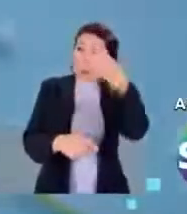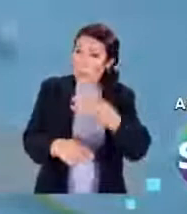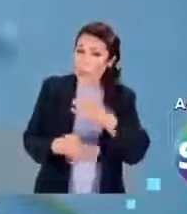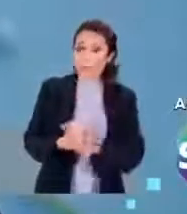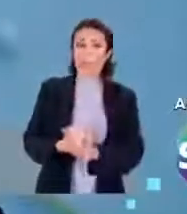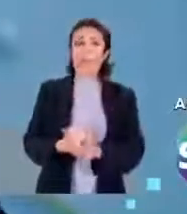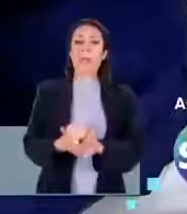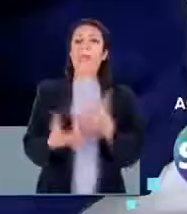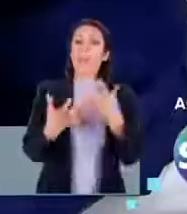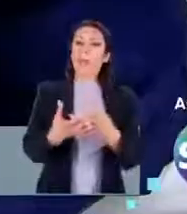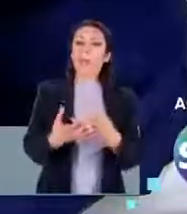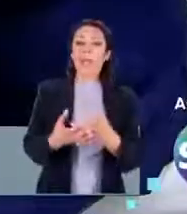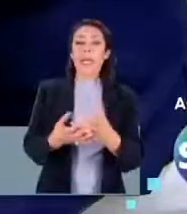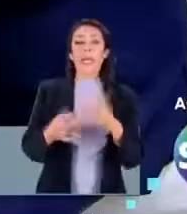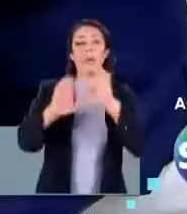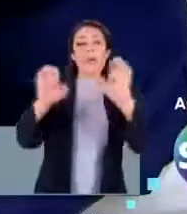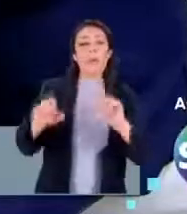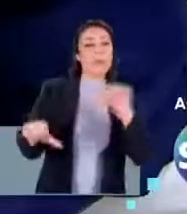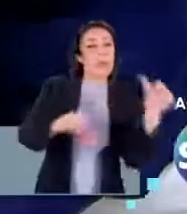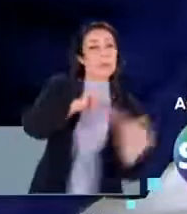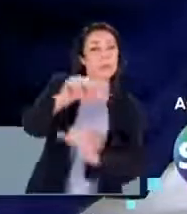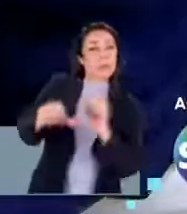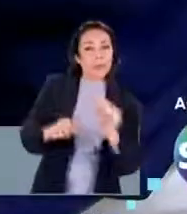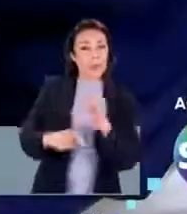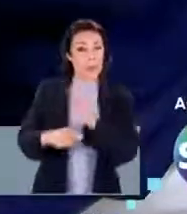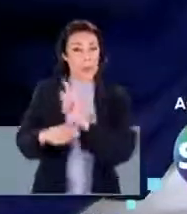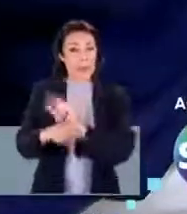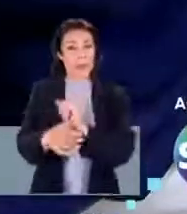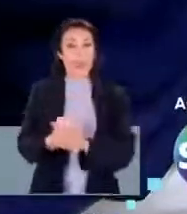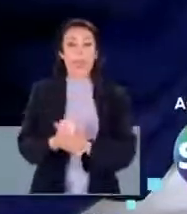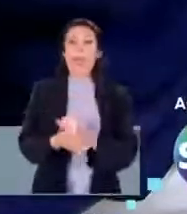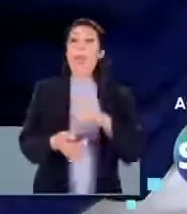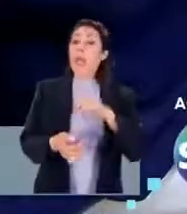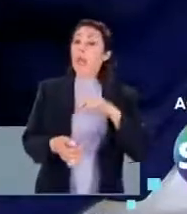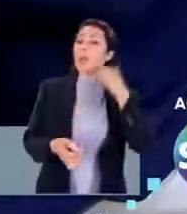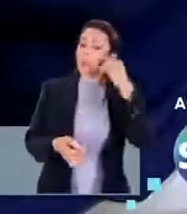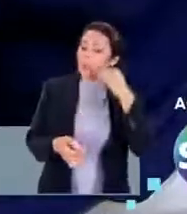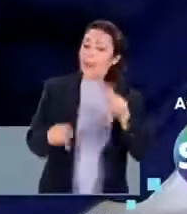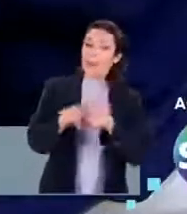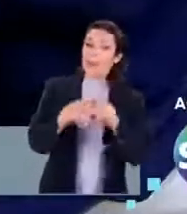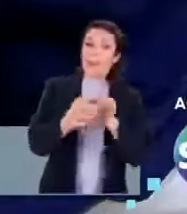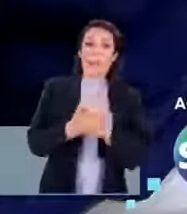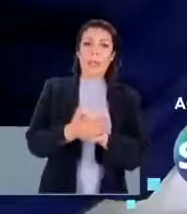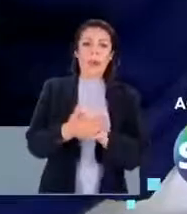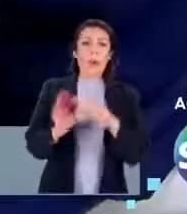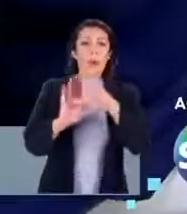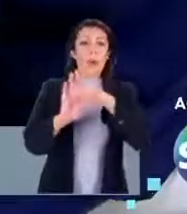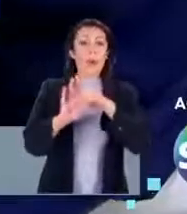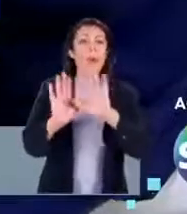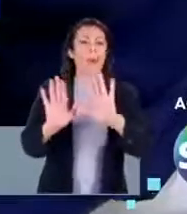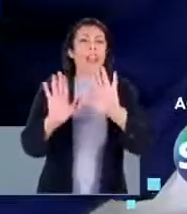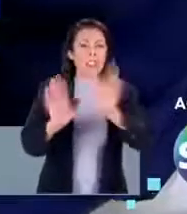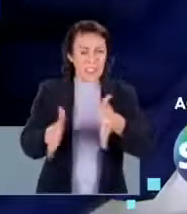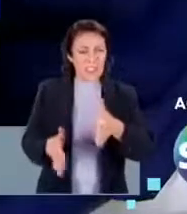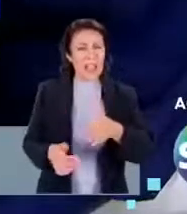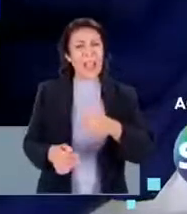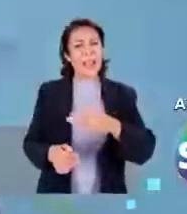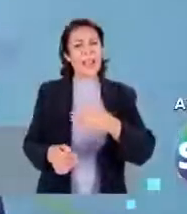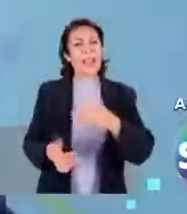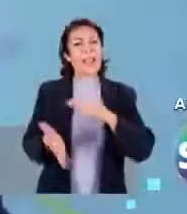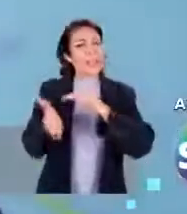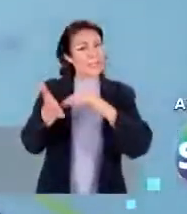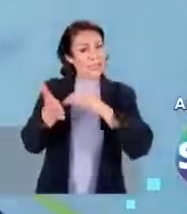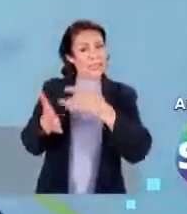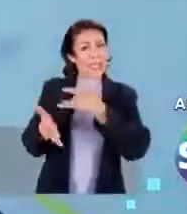então eu quero reestruturar toda a gestão e aqui eu tenho muita vivência porque eu nem boto no meu currículo mas eu fui secretário de saúde do Ceará